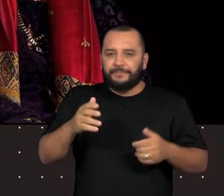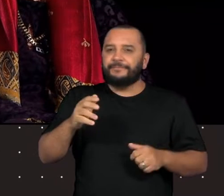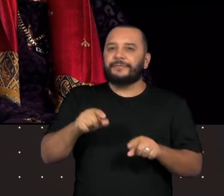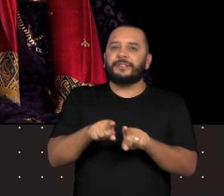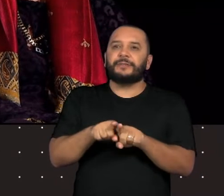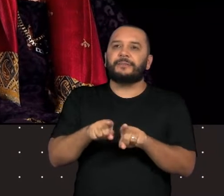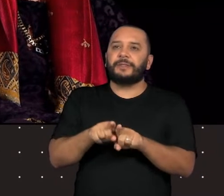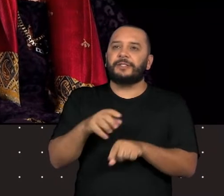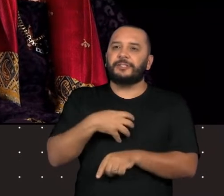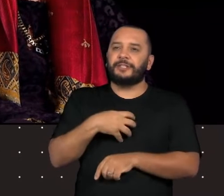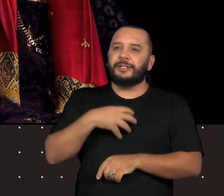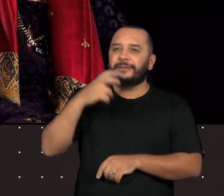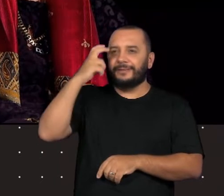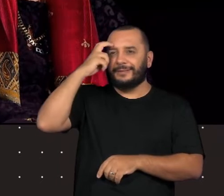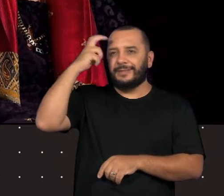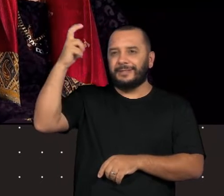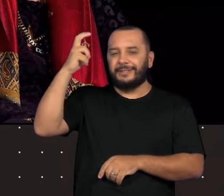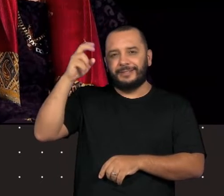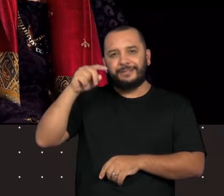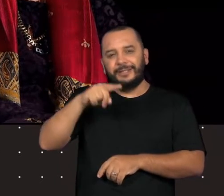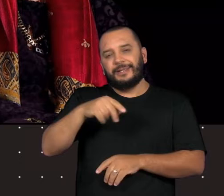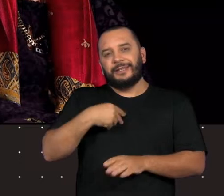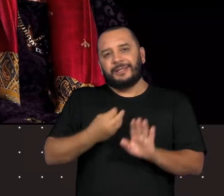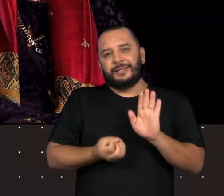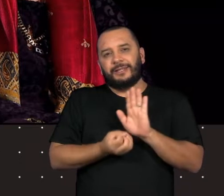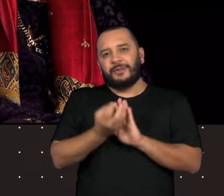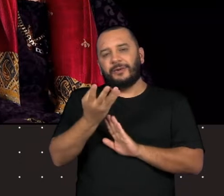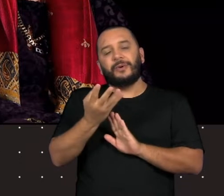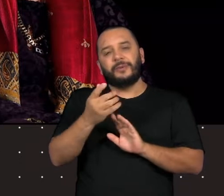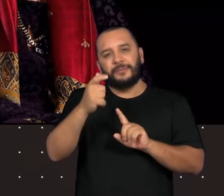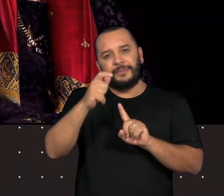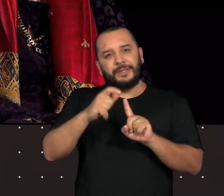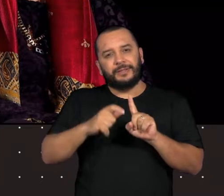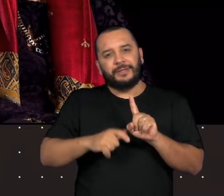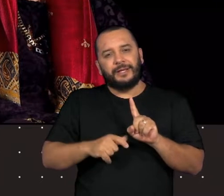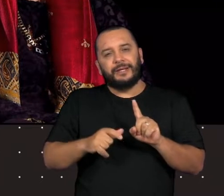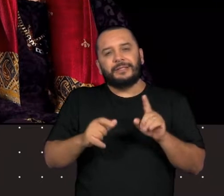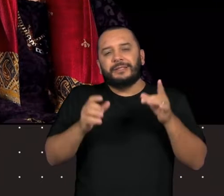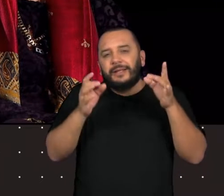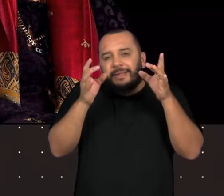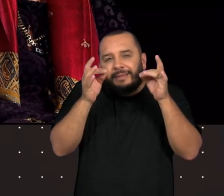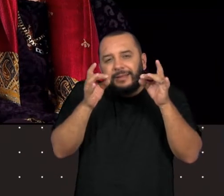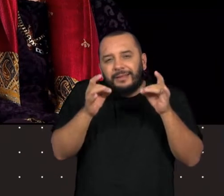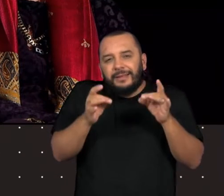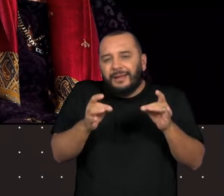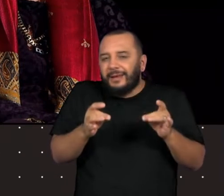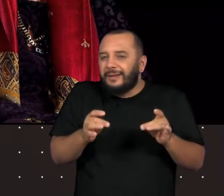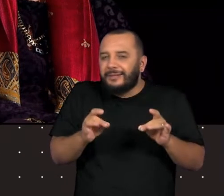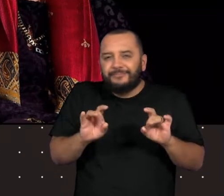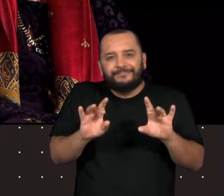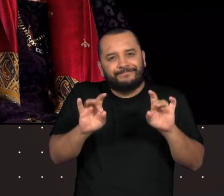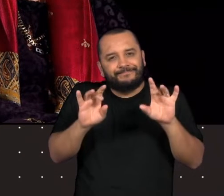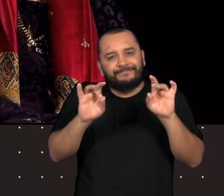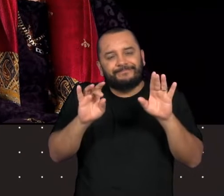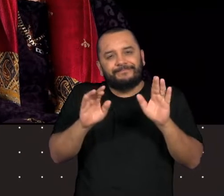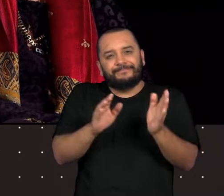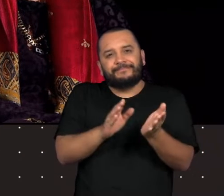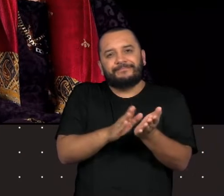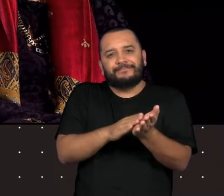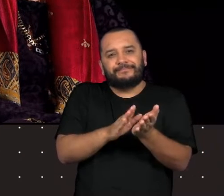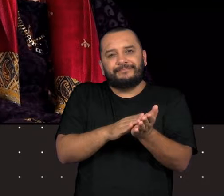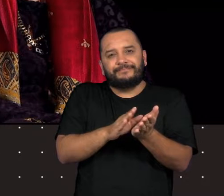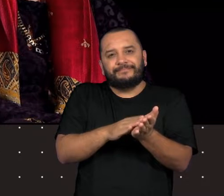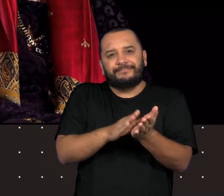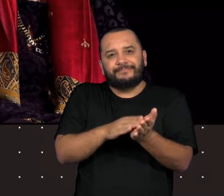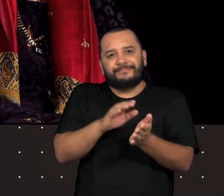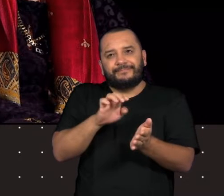personagens com muita sutileza. Isso é uma característica dela. Esther, parabéns.